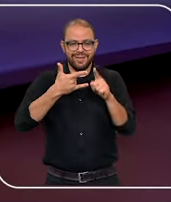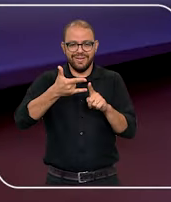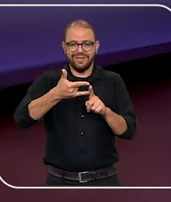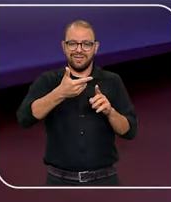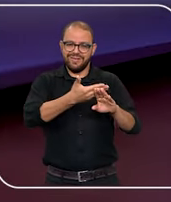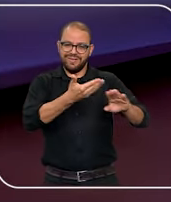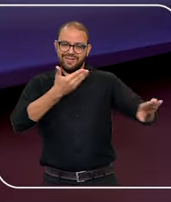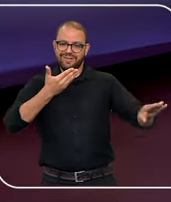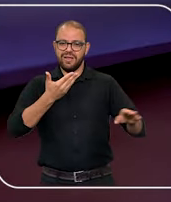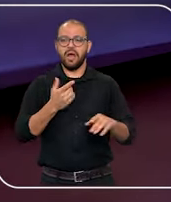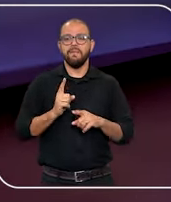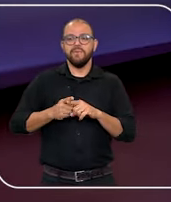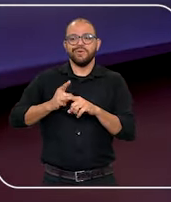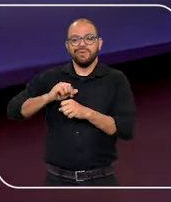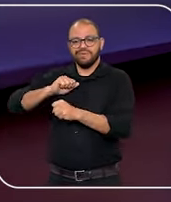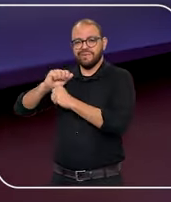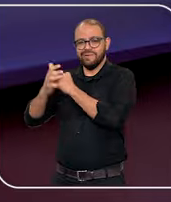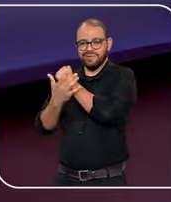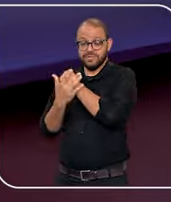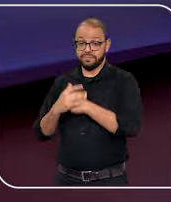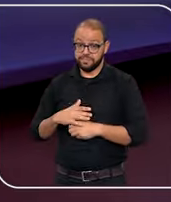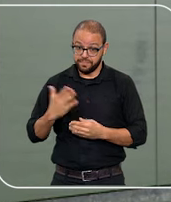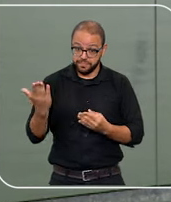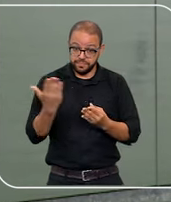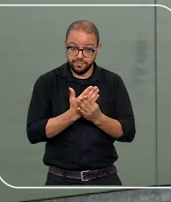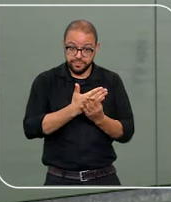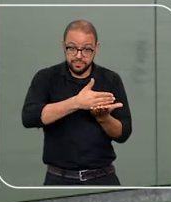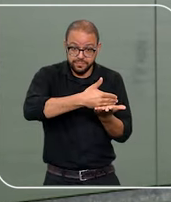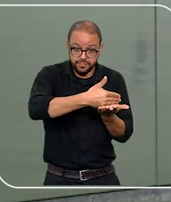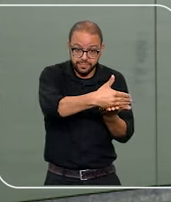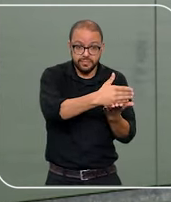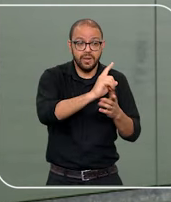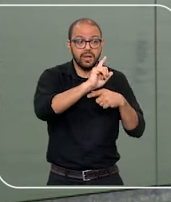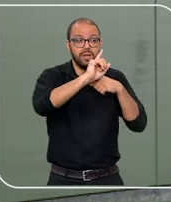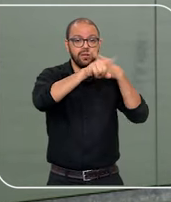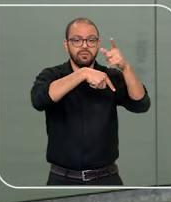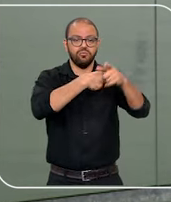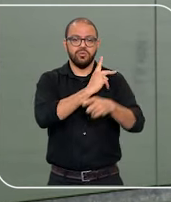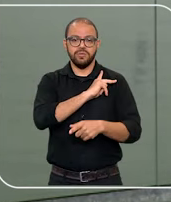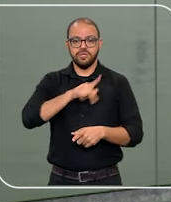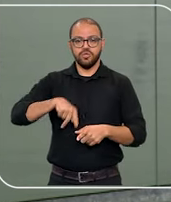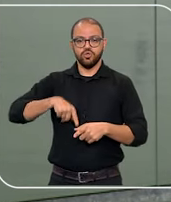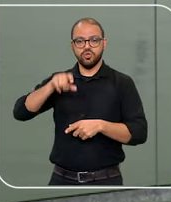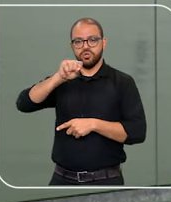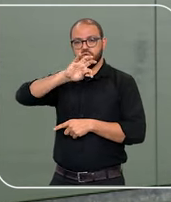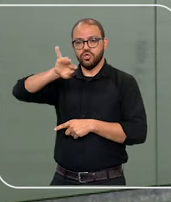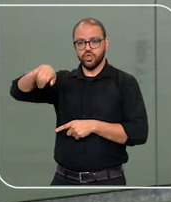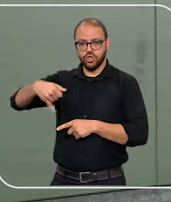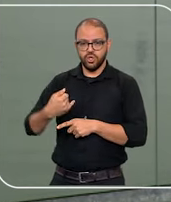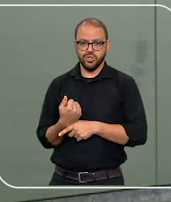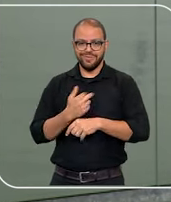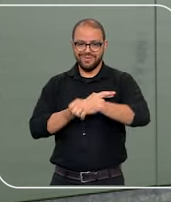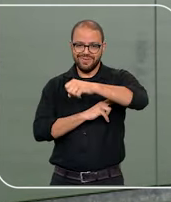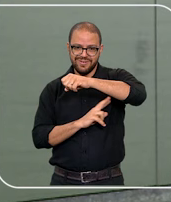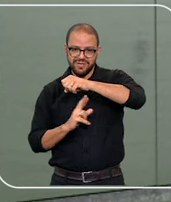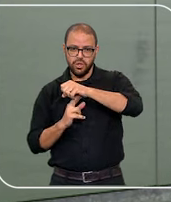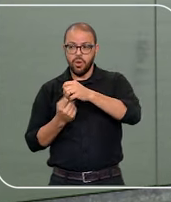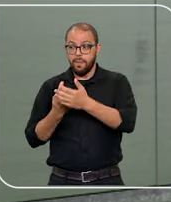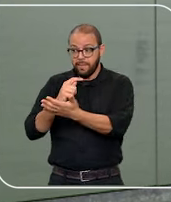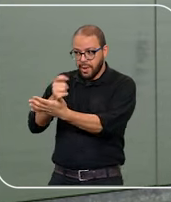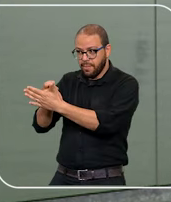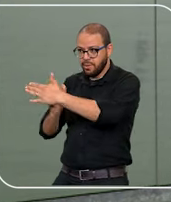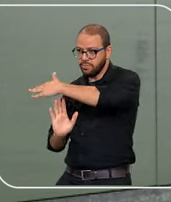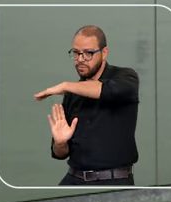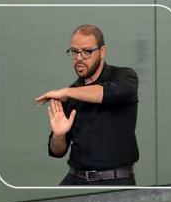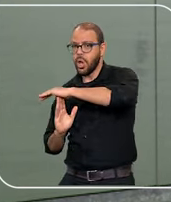de teletrabalho devido à pandemia da Covid-19. O processo teve início após o presidente do TJ de Rondônia suspender o pagamento